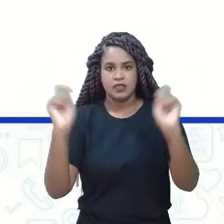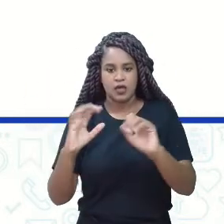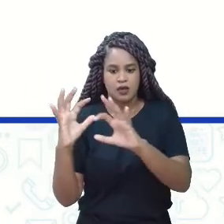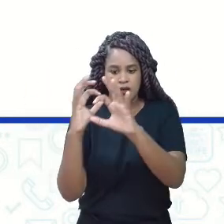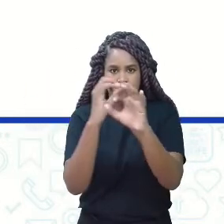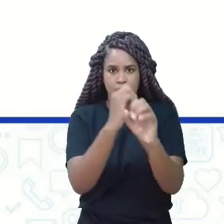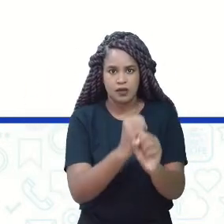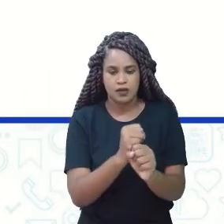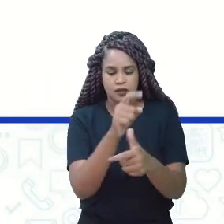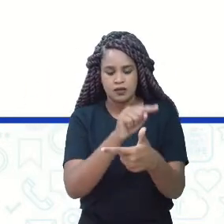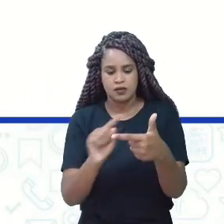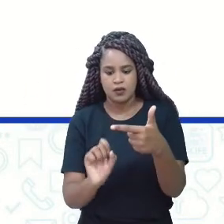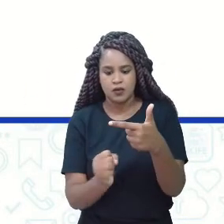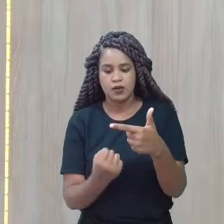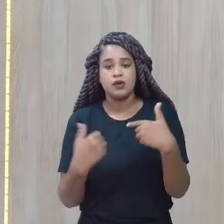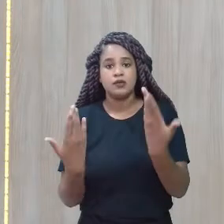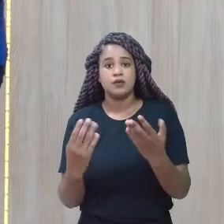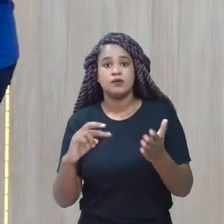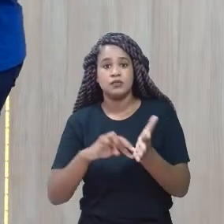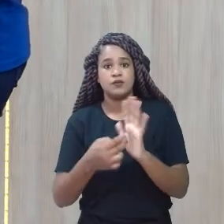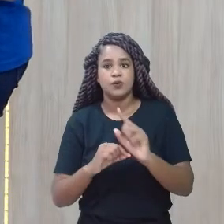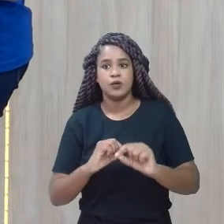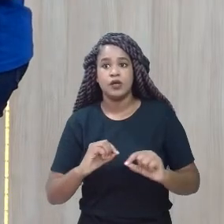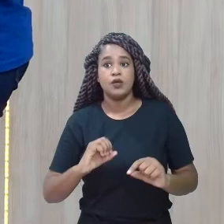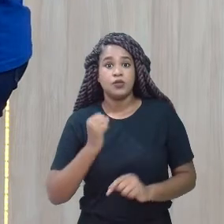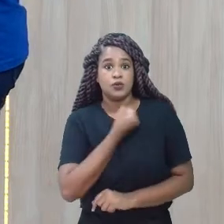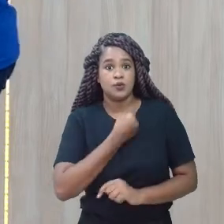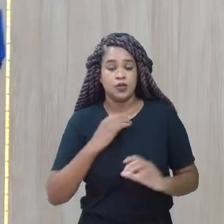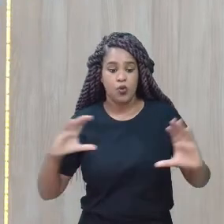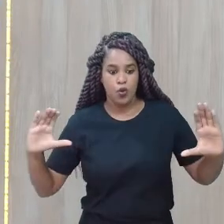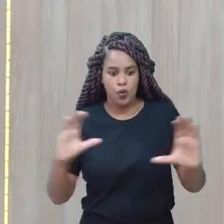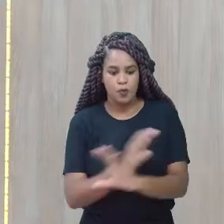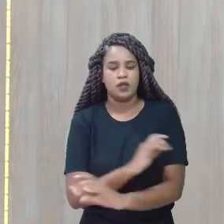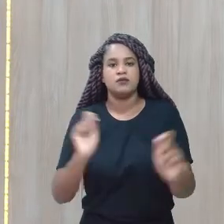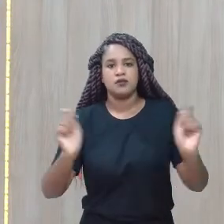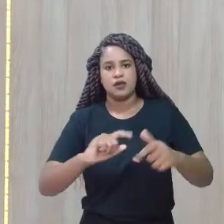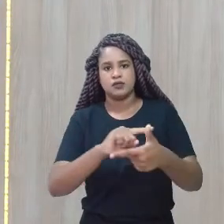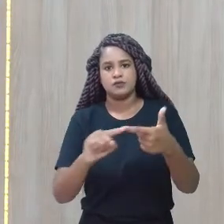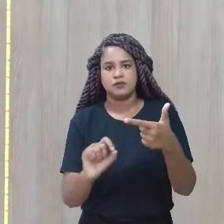8. Então, a gente vai observar agora os 3 últimos, né? De novo,